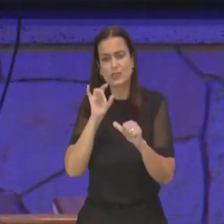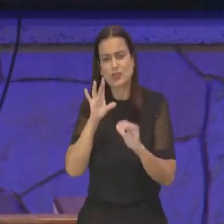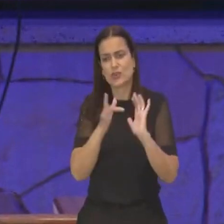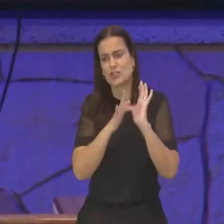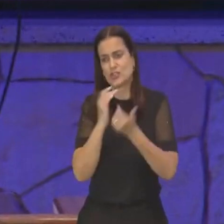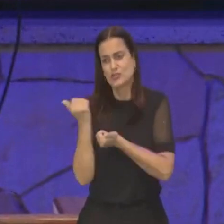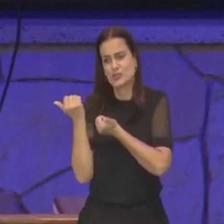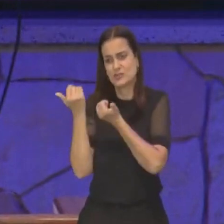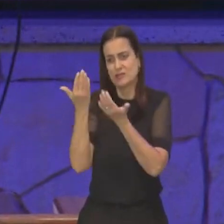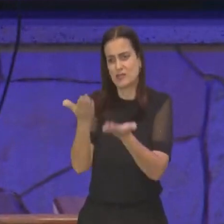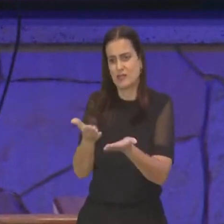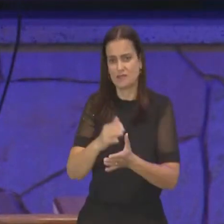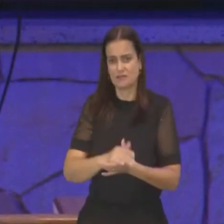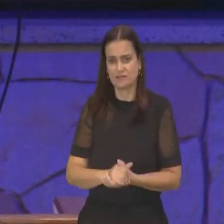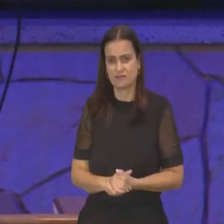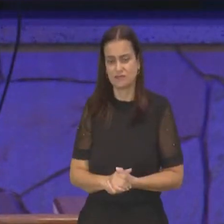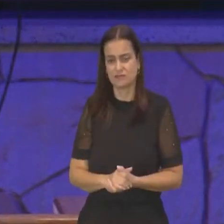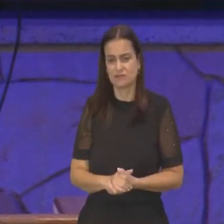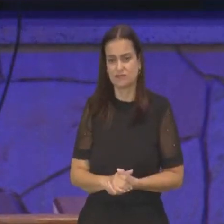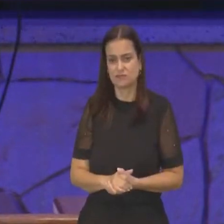Cristo Jesus pode dar.